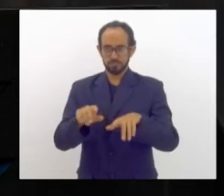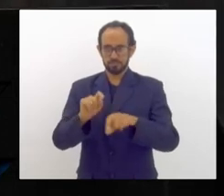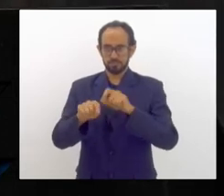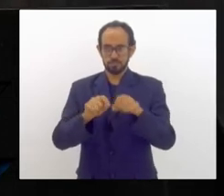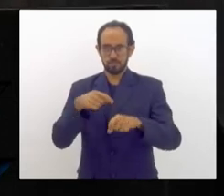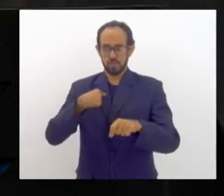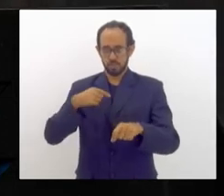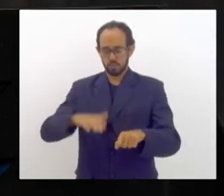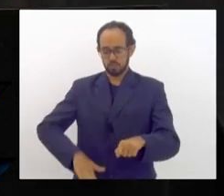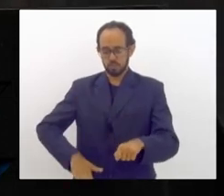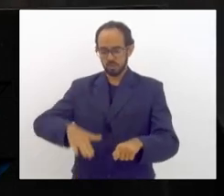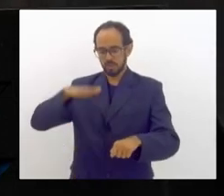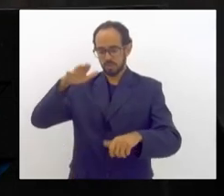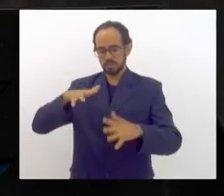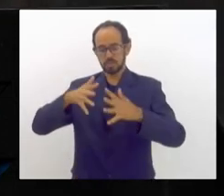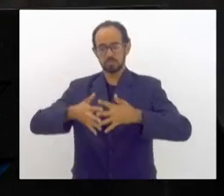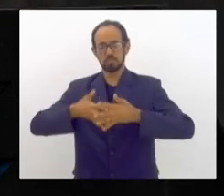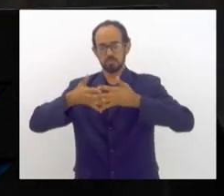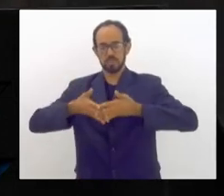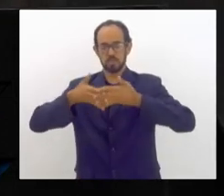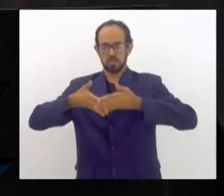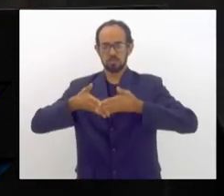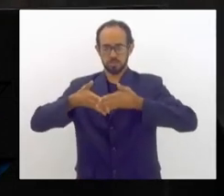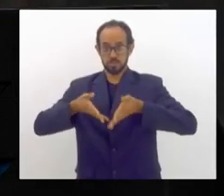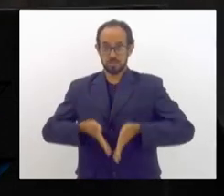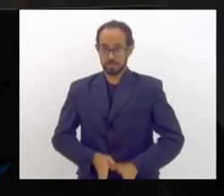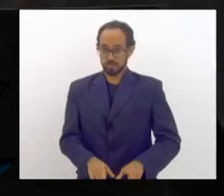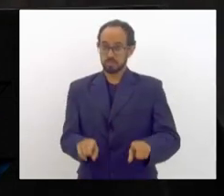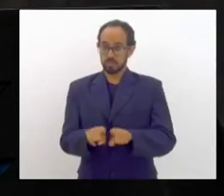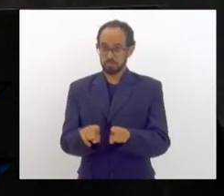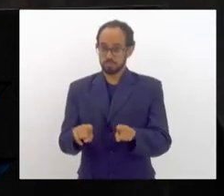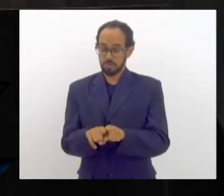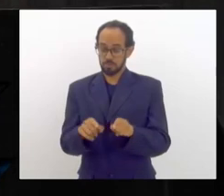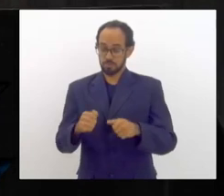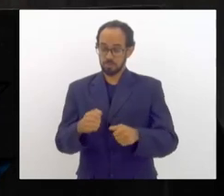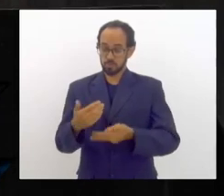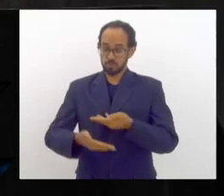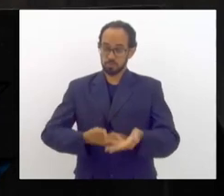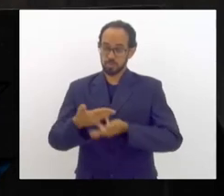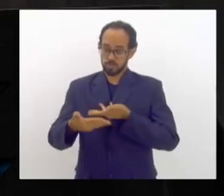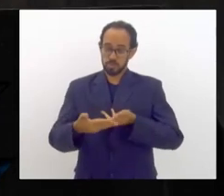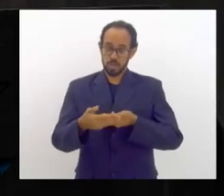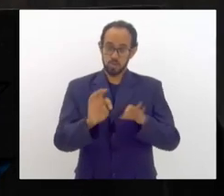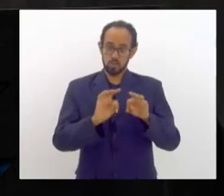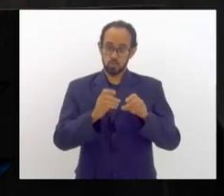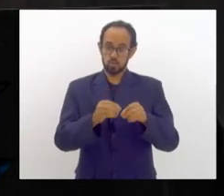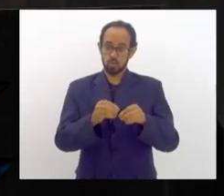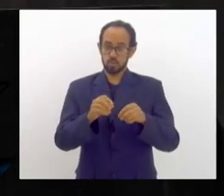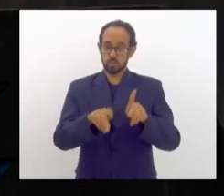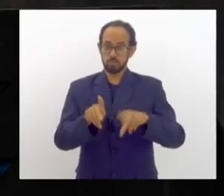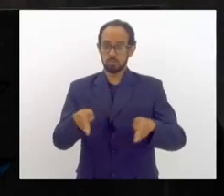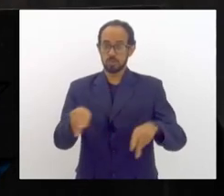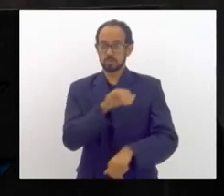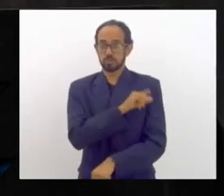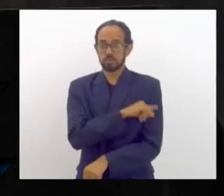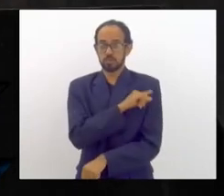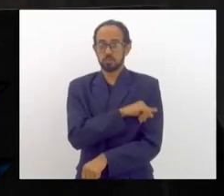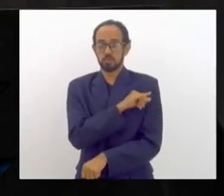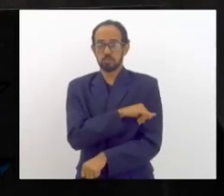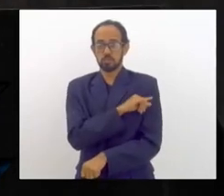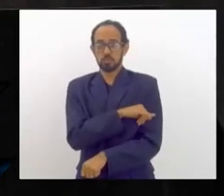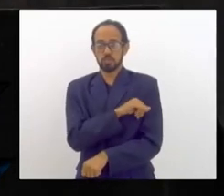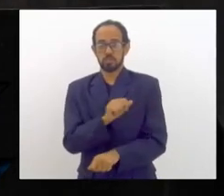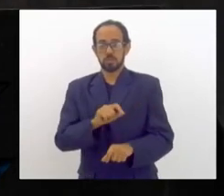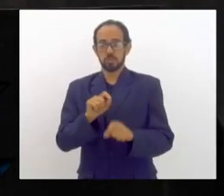e criado naquela cidade, eu preciso compartilhar com todo o povo fluminense algumas percepções que a gente